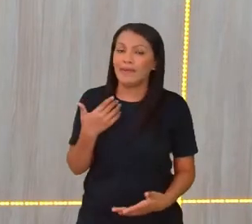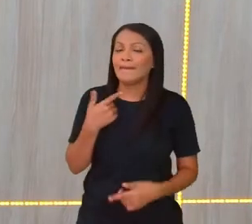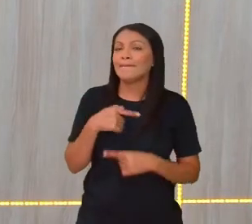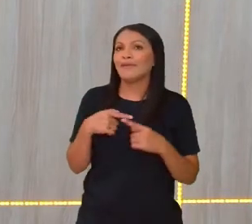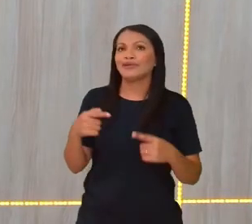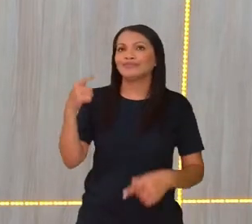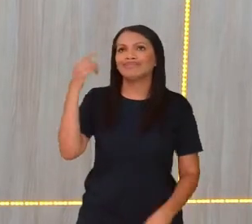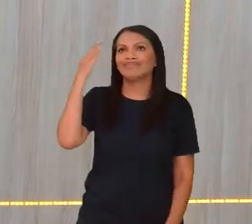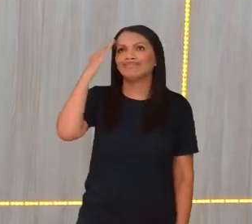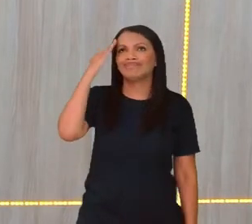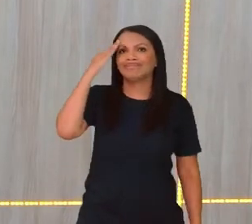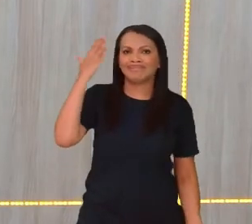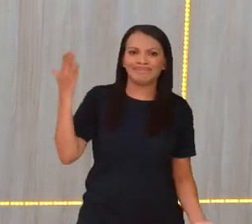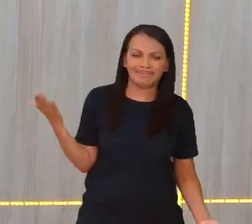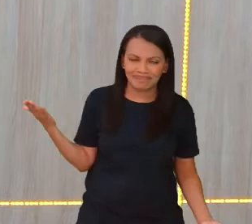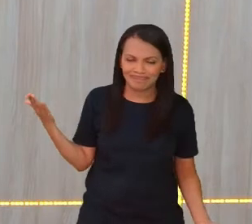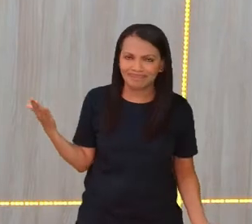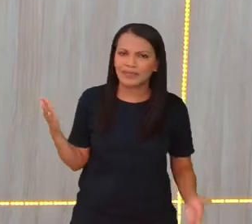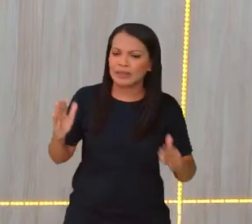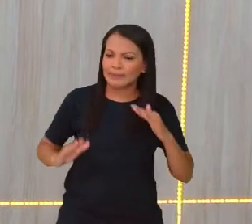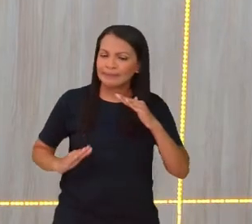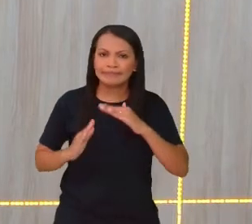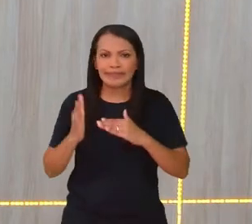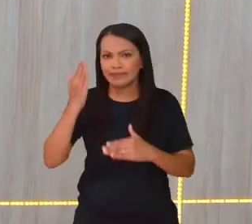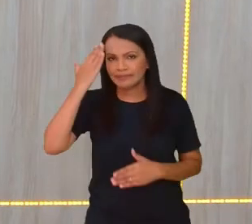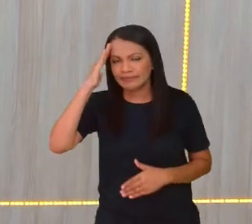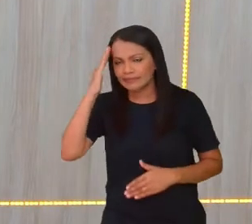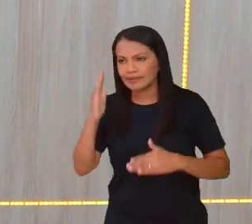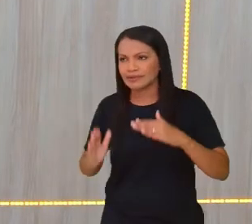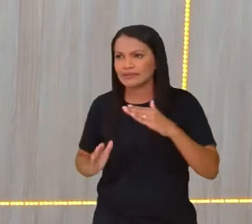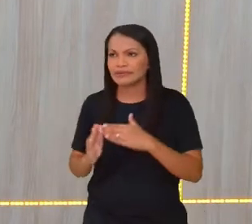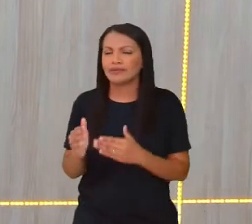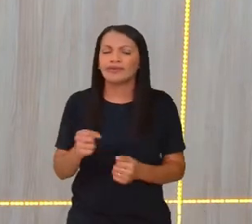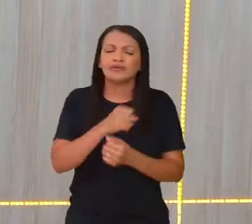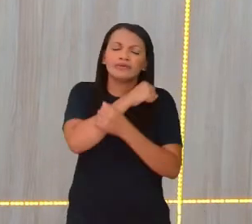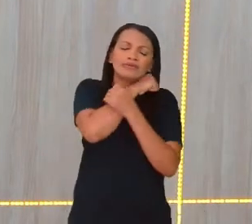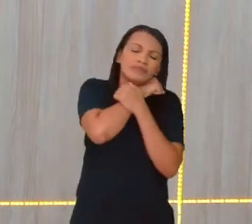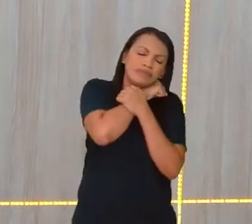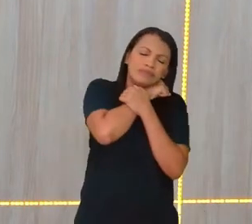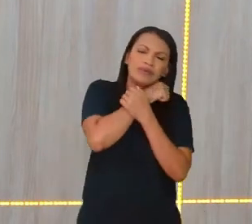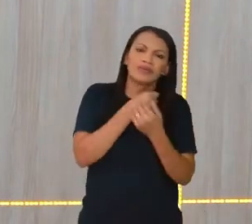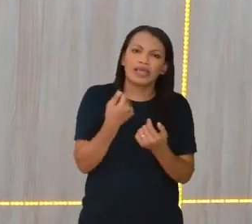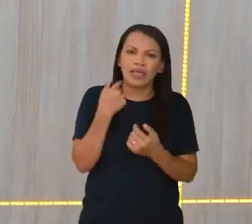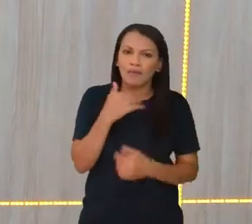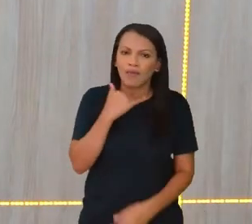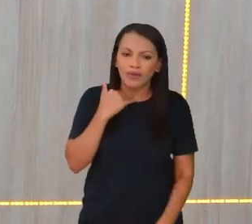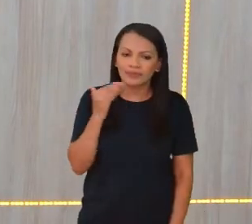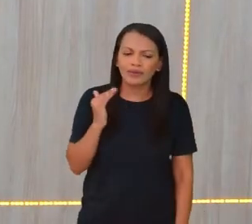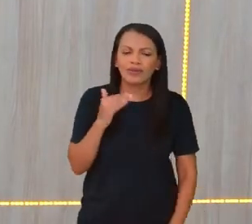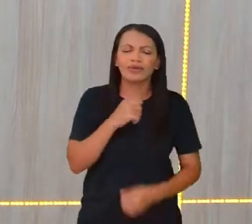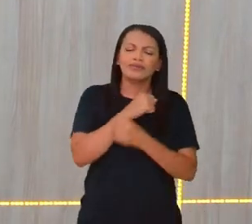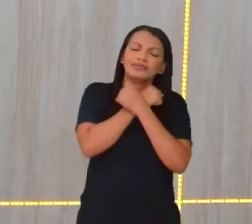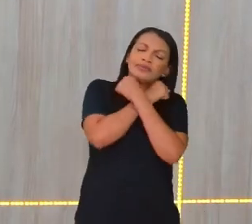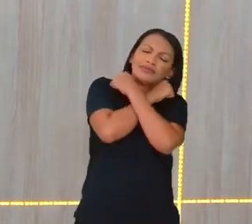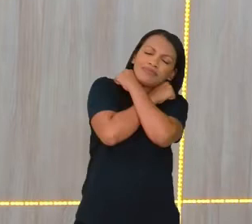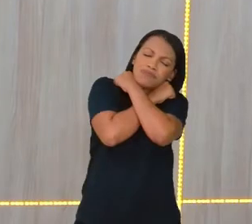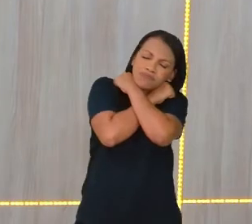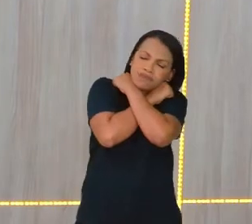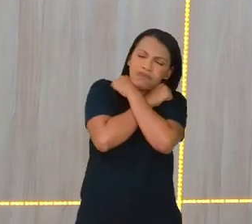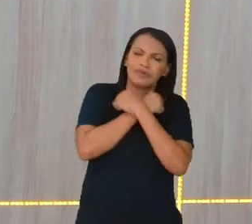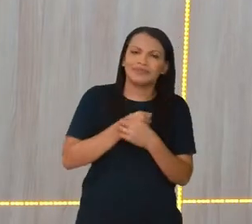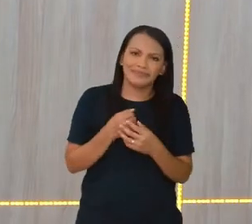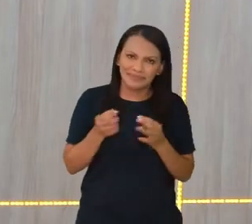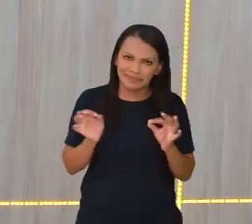leva de repente ali um golpe e ela meio que apaga um tempinho e depois volta. A gente chamava de botar pra dormir. Então,